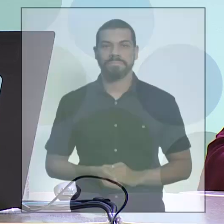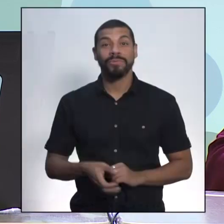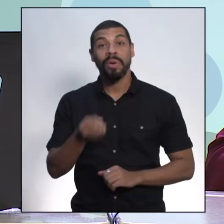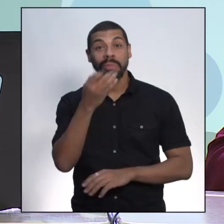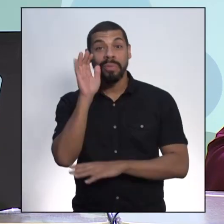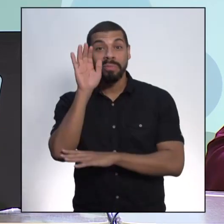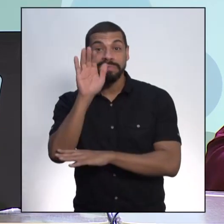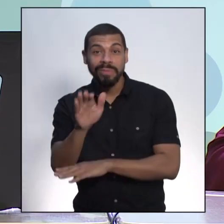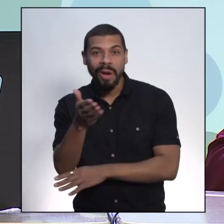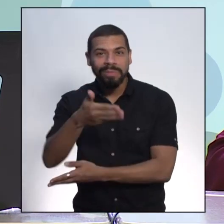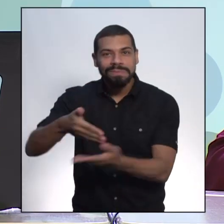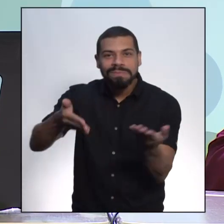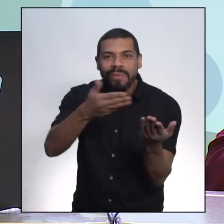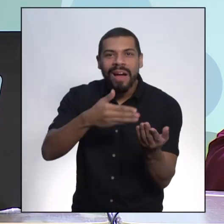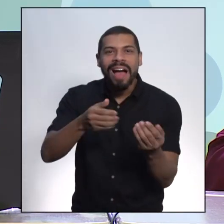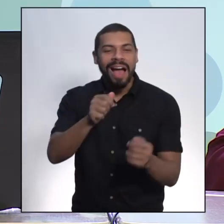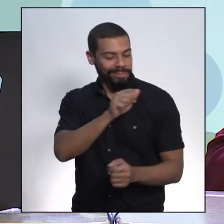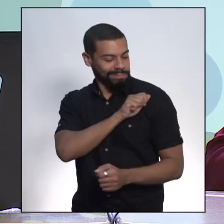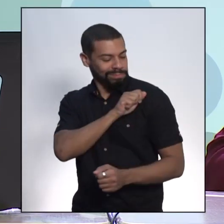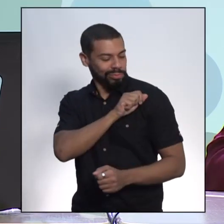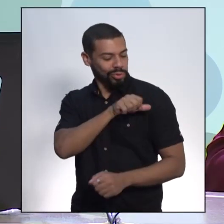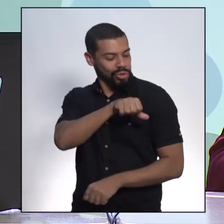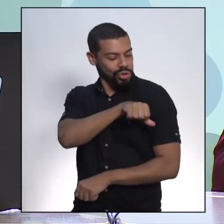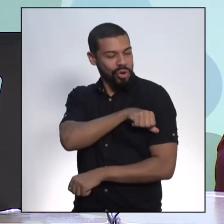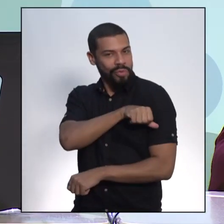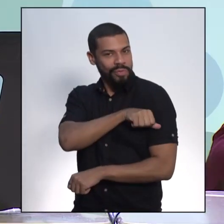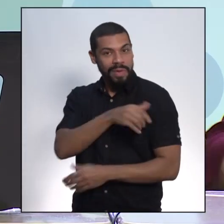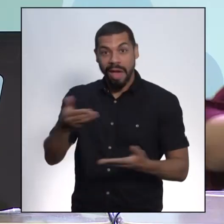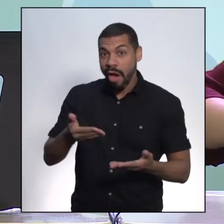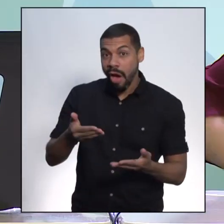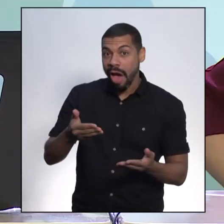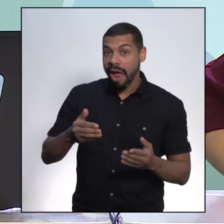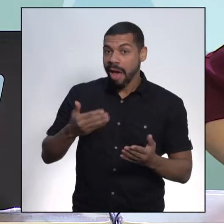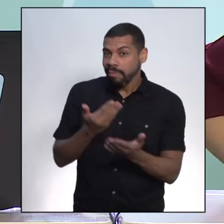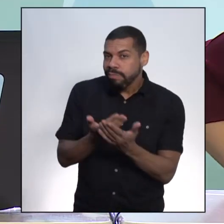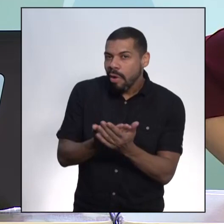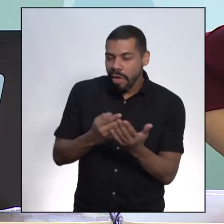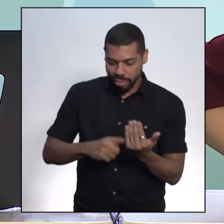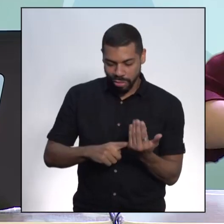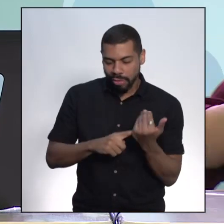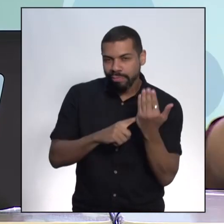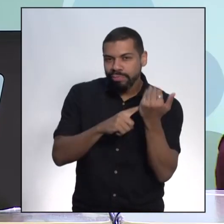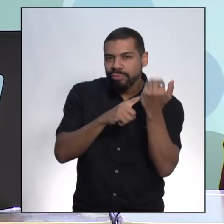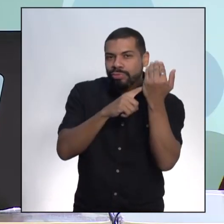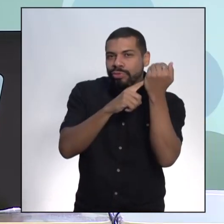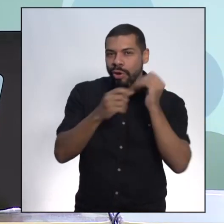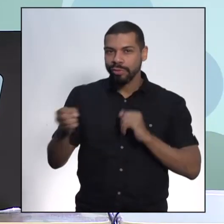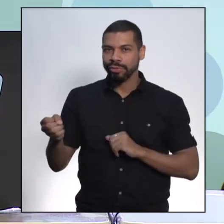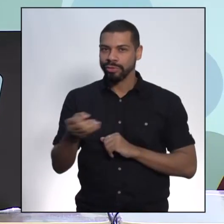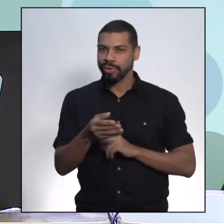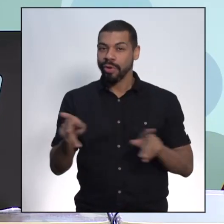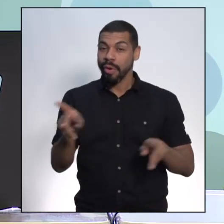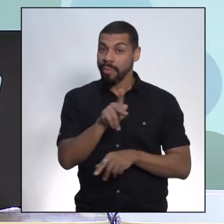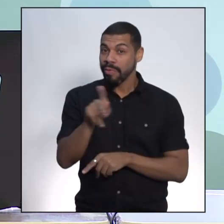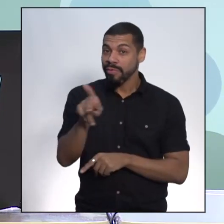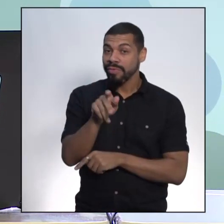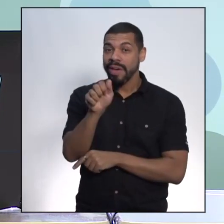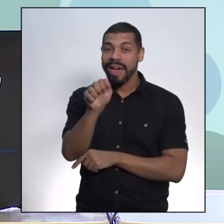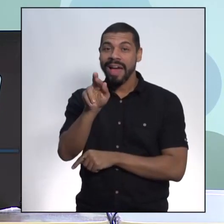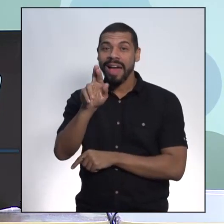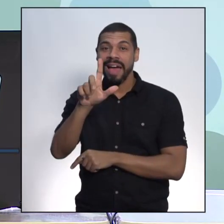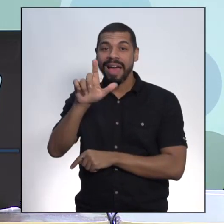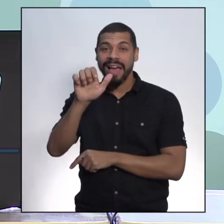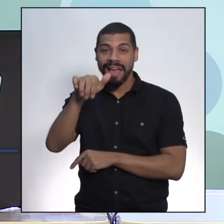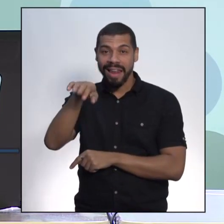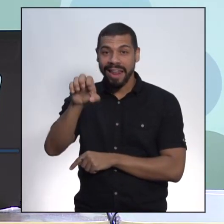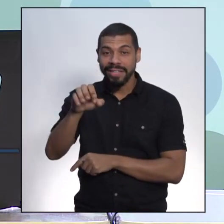Boa tarde, alunos do 9º ano. Nós vamos ter agora uma aula de tecnologia e inovação com a professora Arlete. Eu sou a Liliane e vou